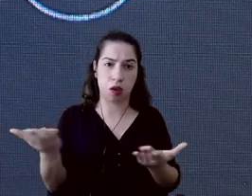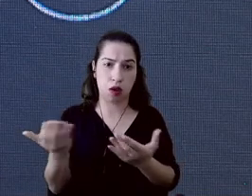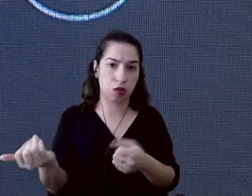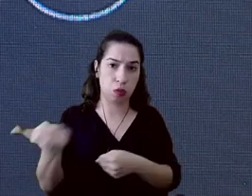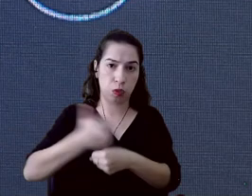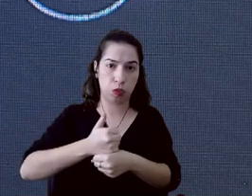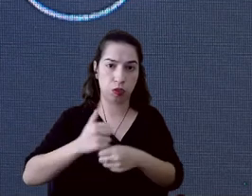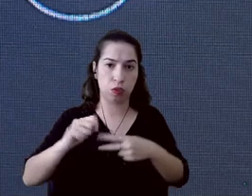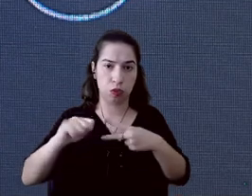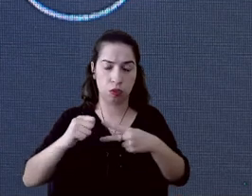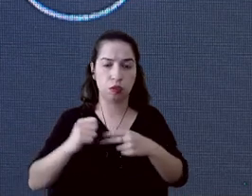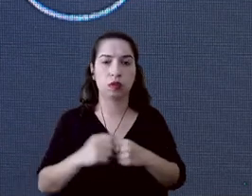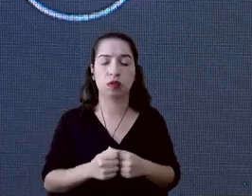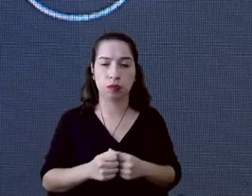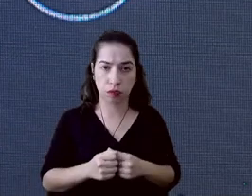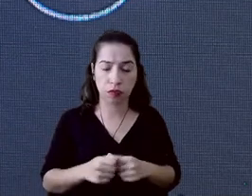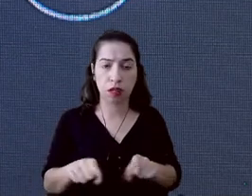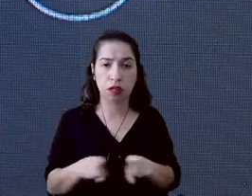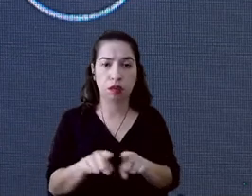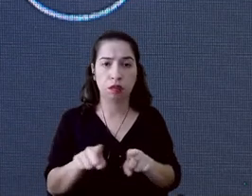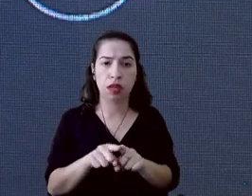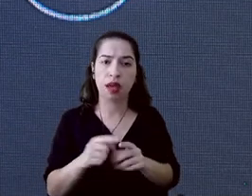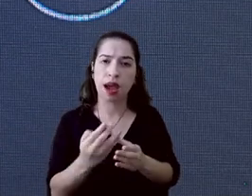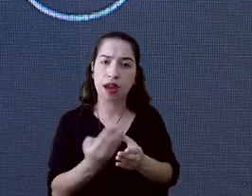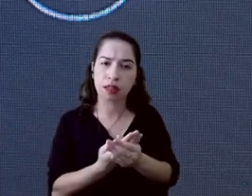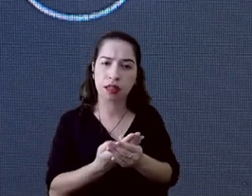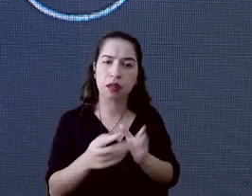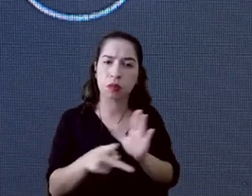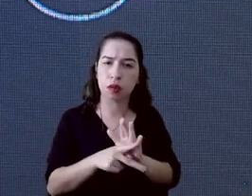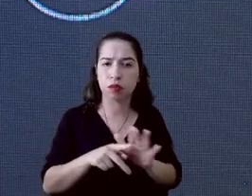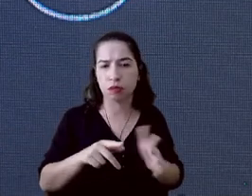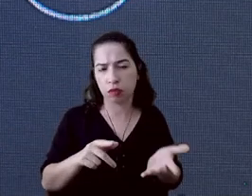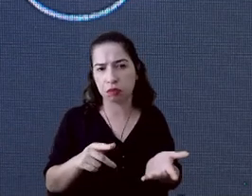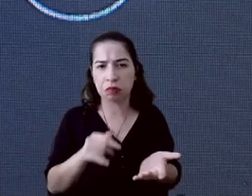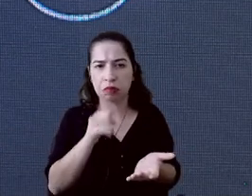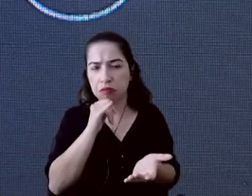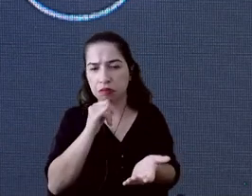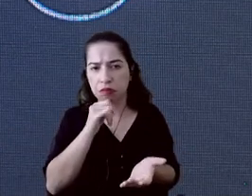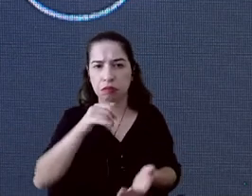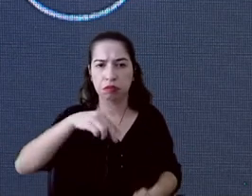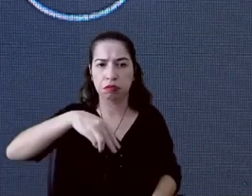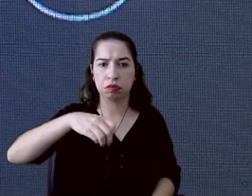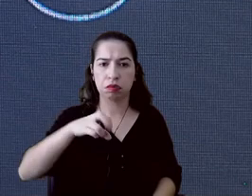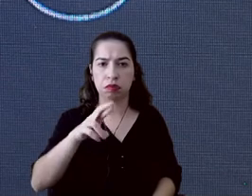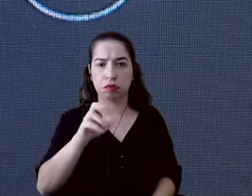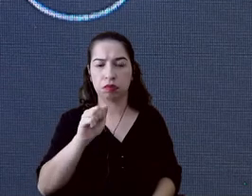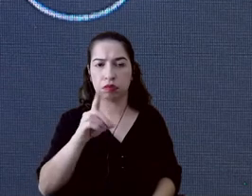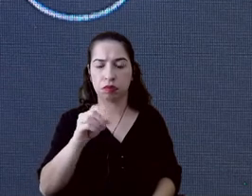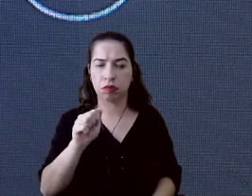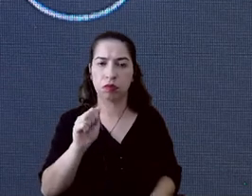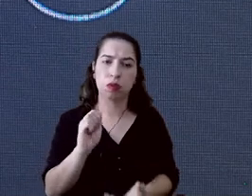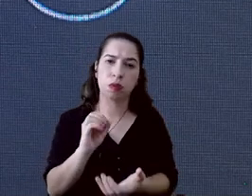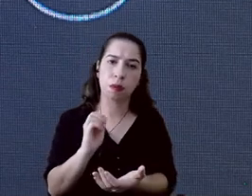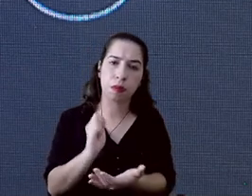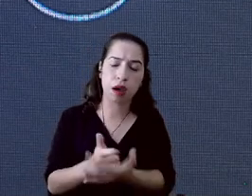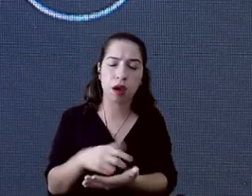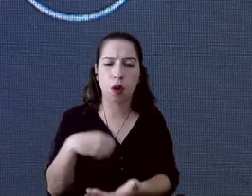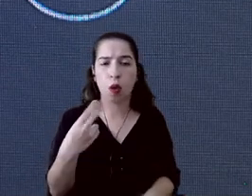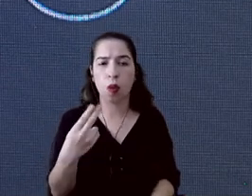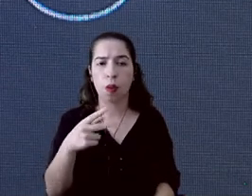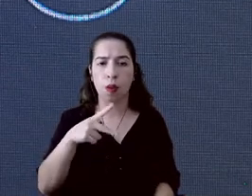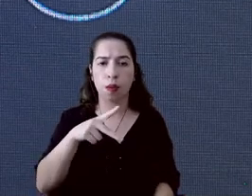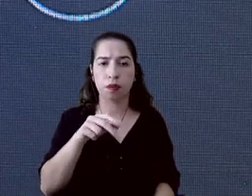seja uma Walita aí do mercado pago aqui é nosso parceiro ou seja PayPal seja o